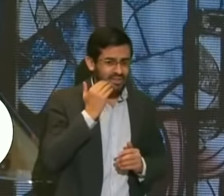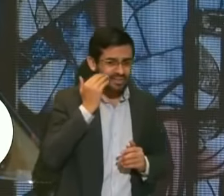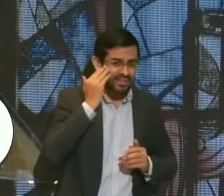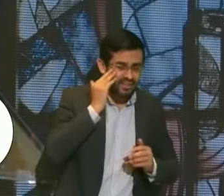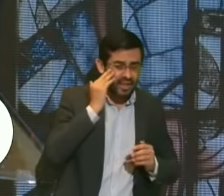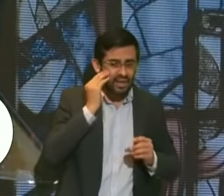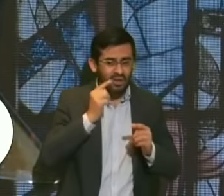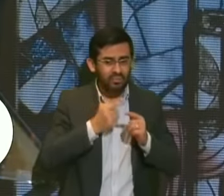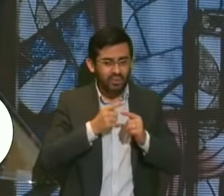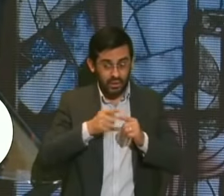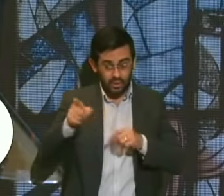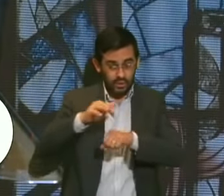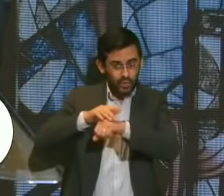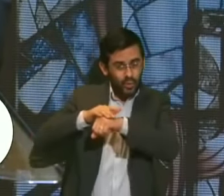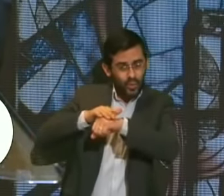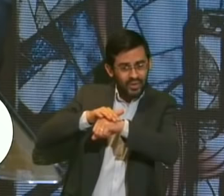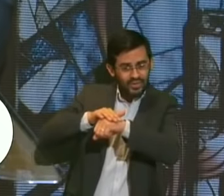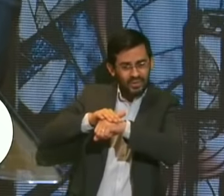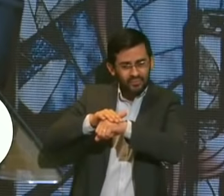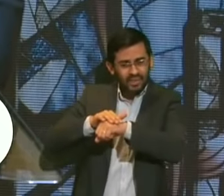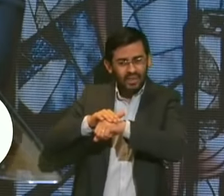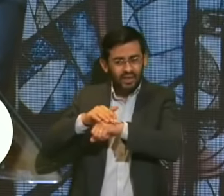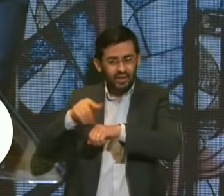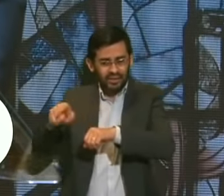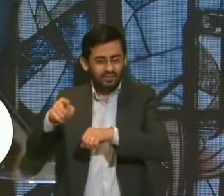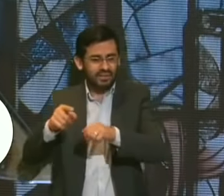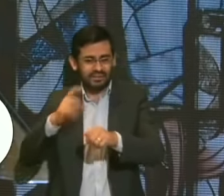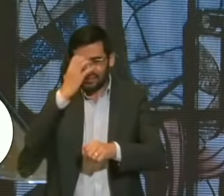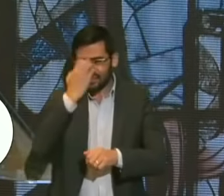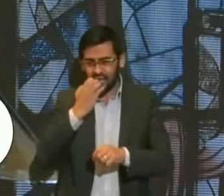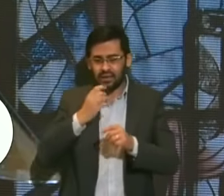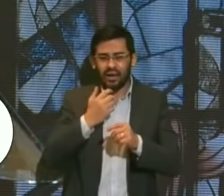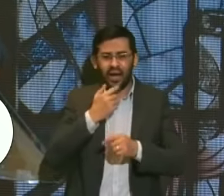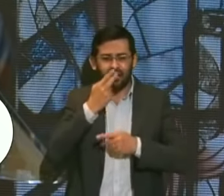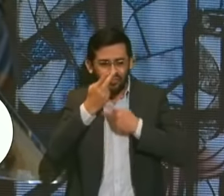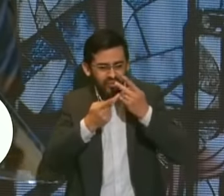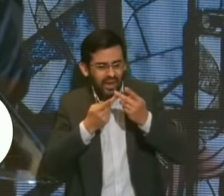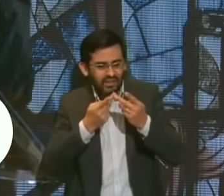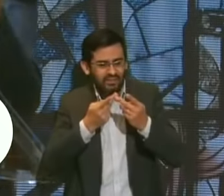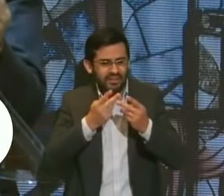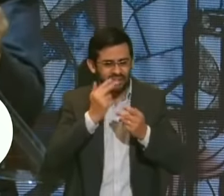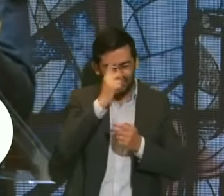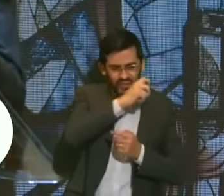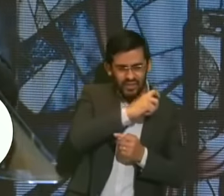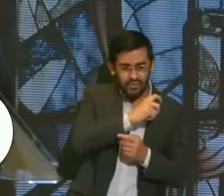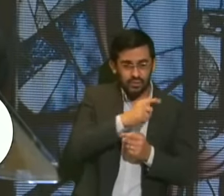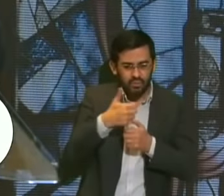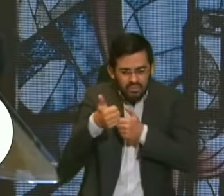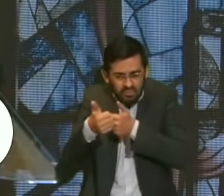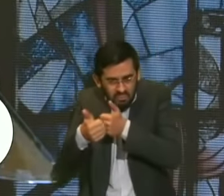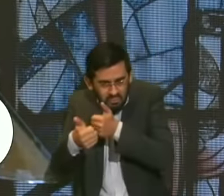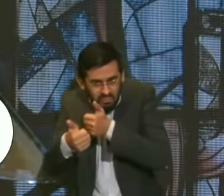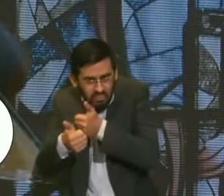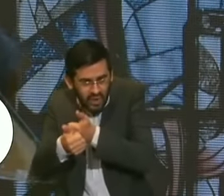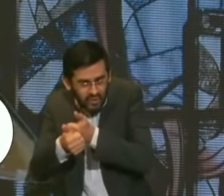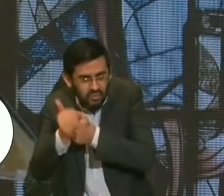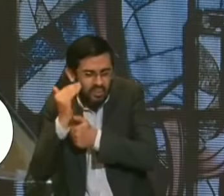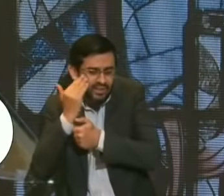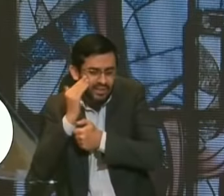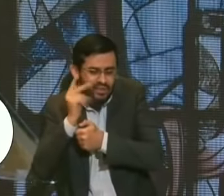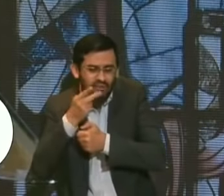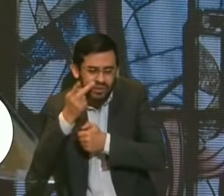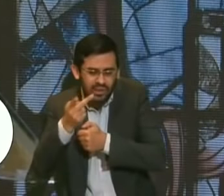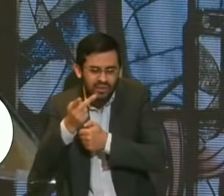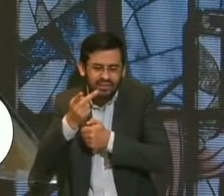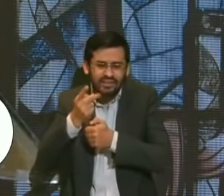ele tinha afetado a condição de fala. E então a gente tinha que chegar muito pertinho dele para ouvir. E ele